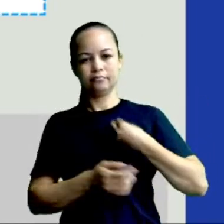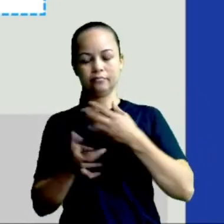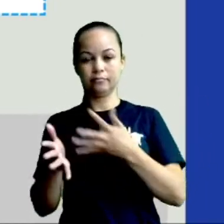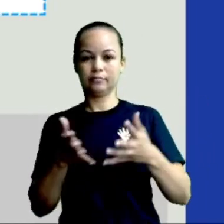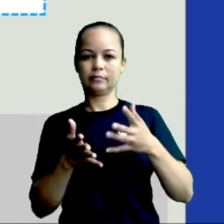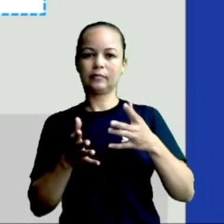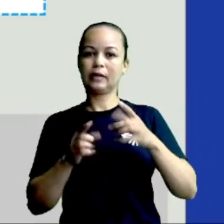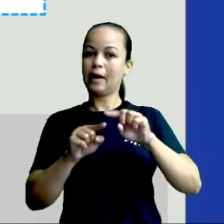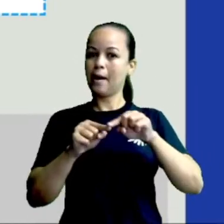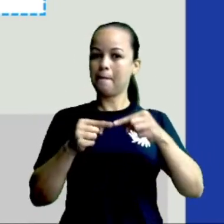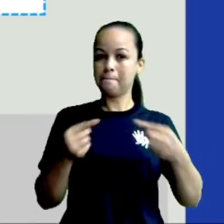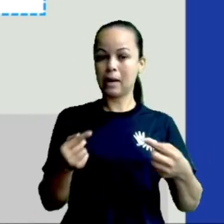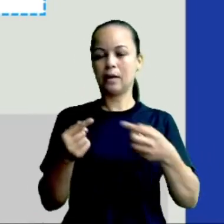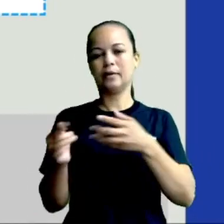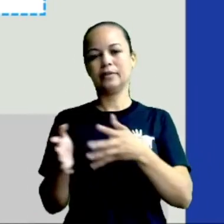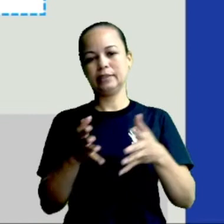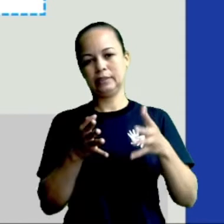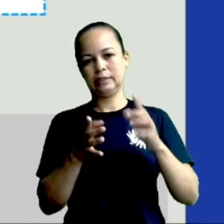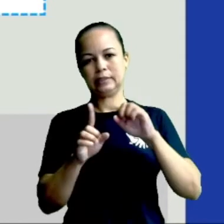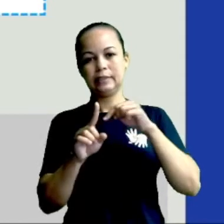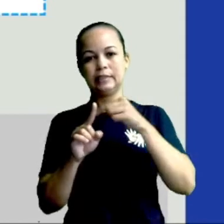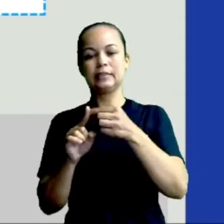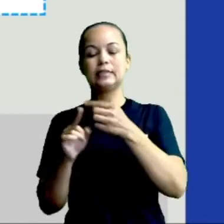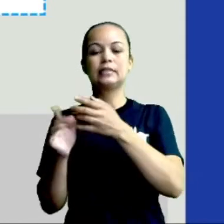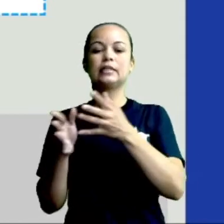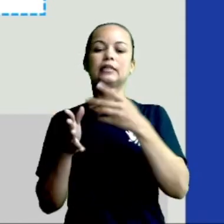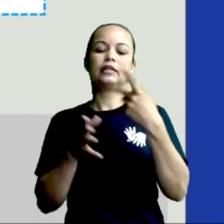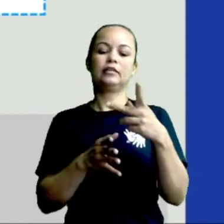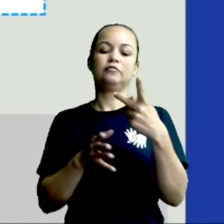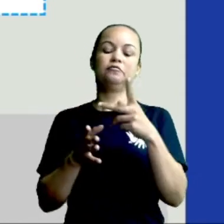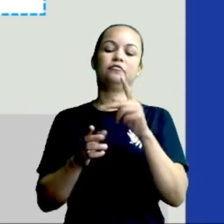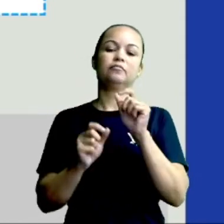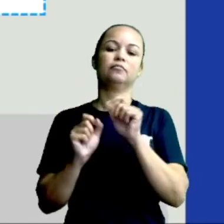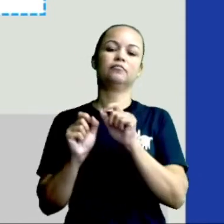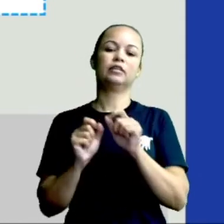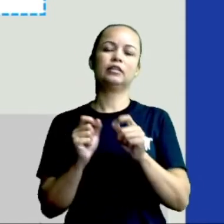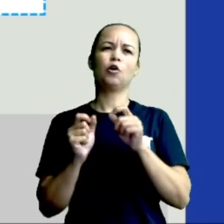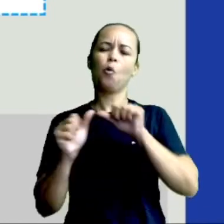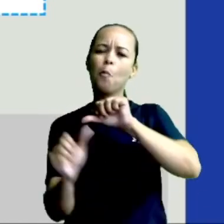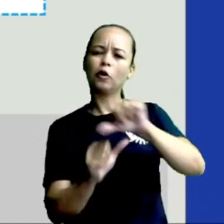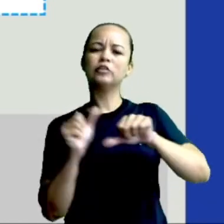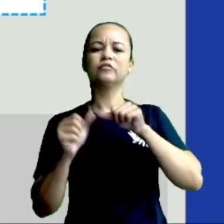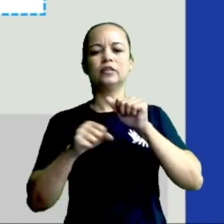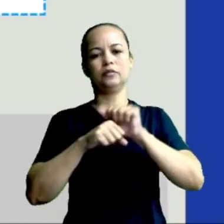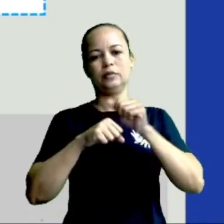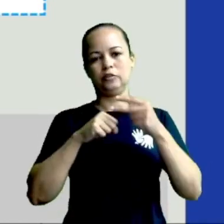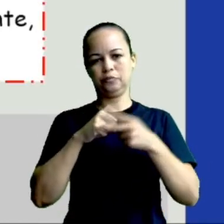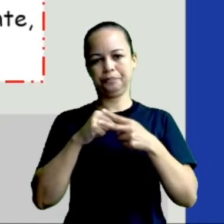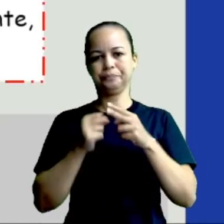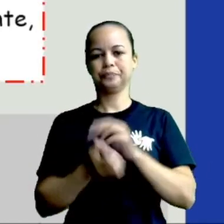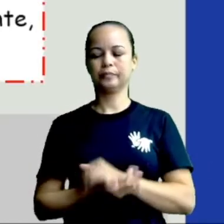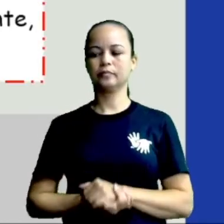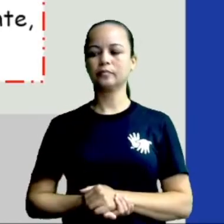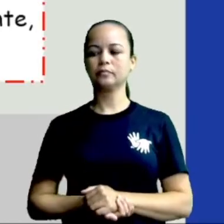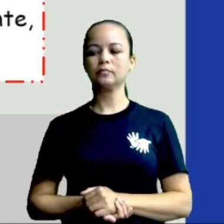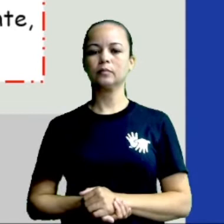é a mais. Então aí já estou dando ênfase e modificando aí o adjetivo.